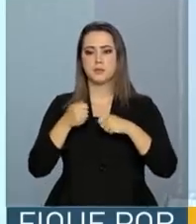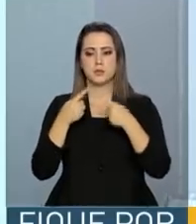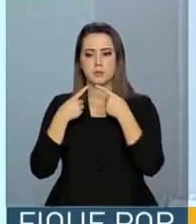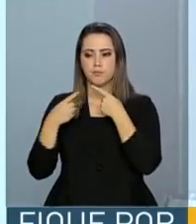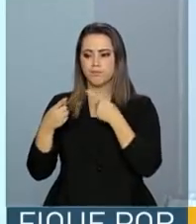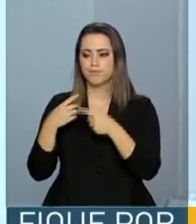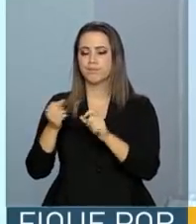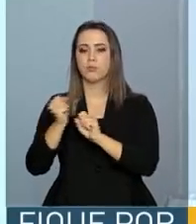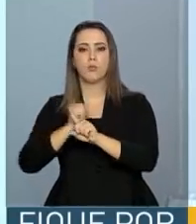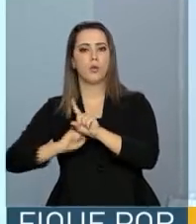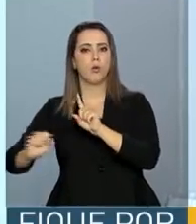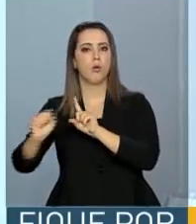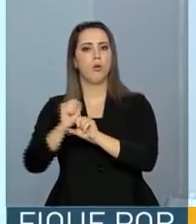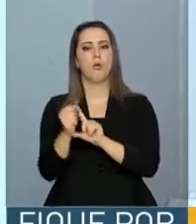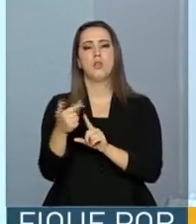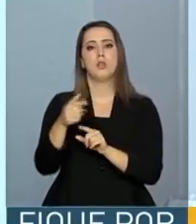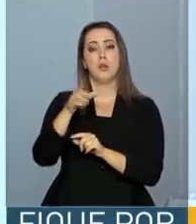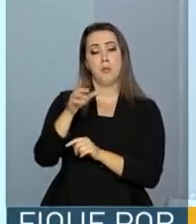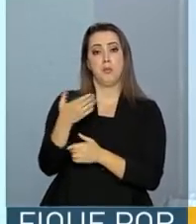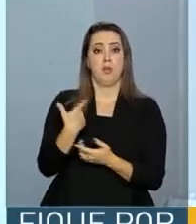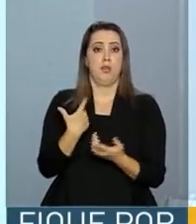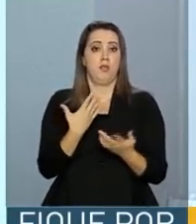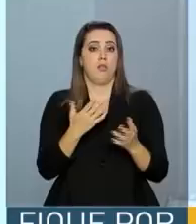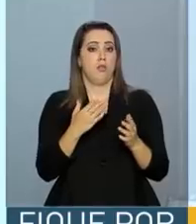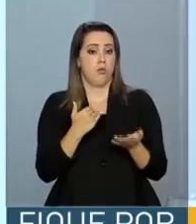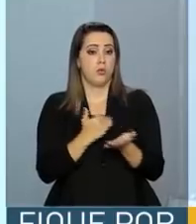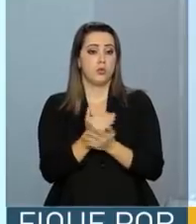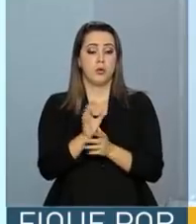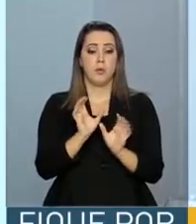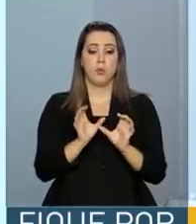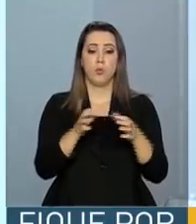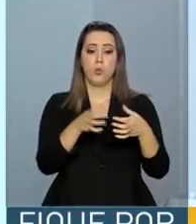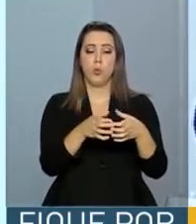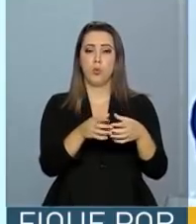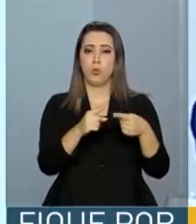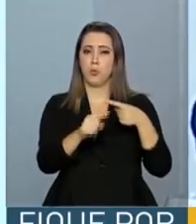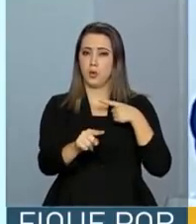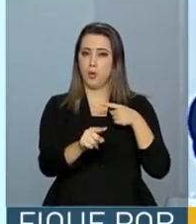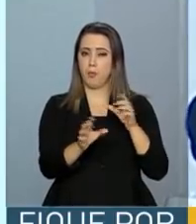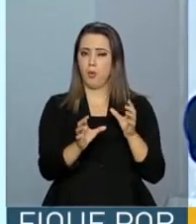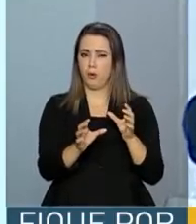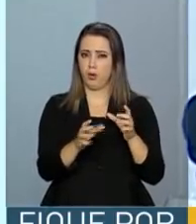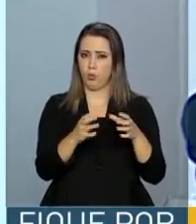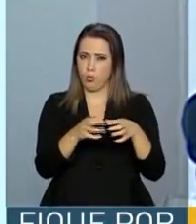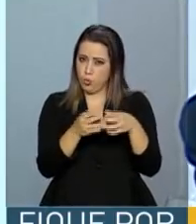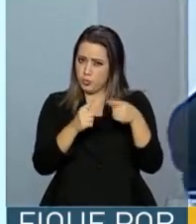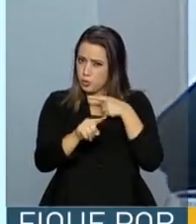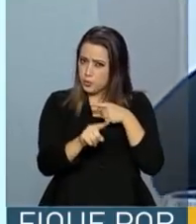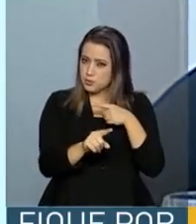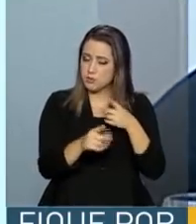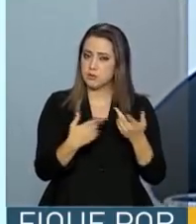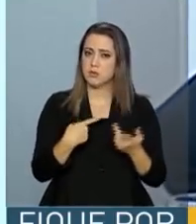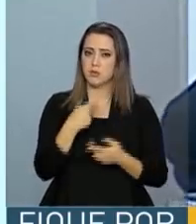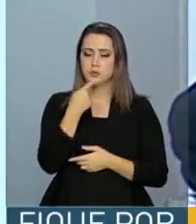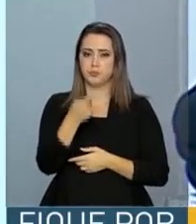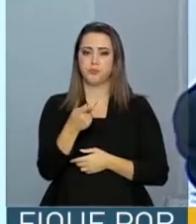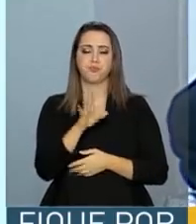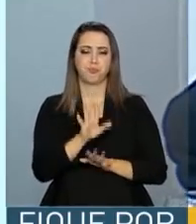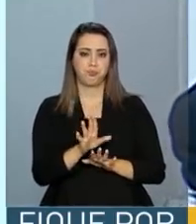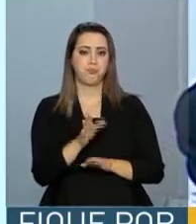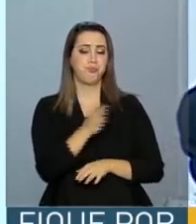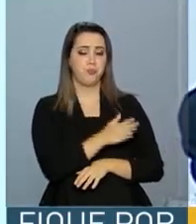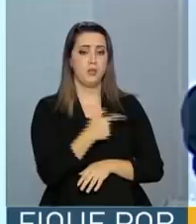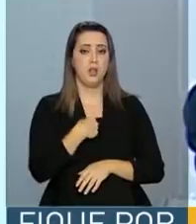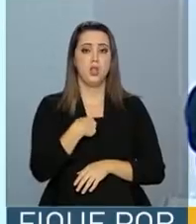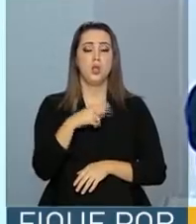em relação a quem se oponha você porque aqui nós usamos muito a palavra tolerância né quer dizer eu tolero o